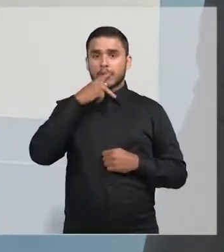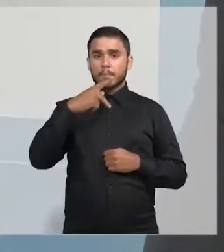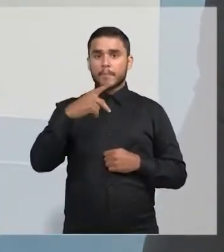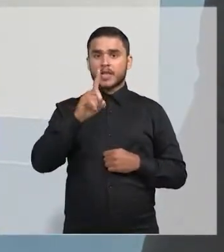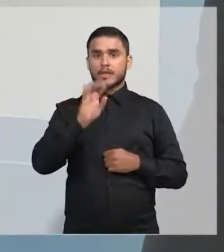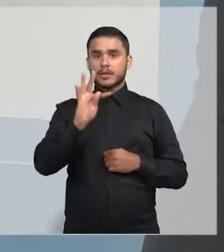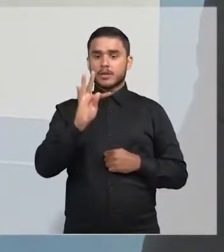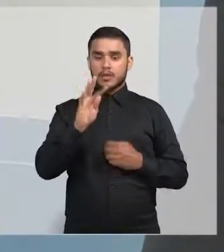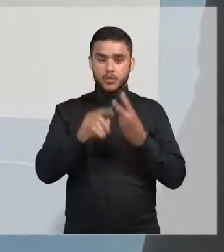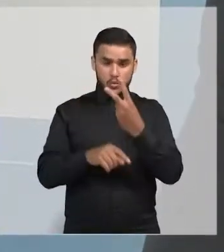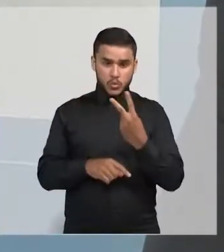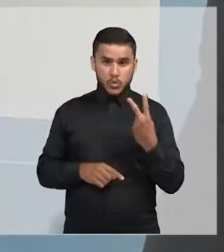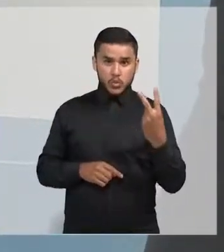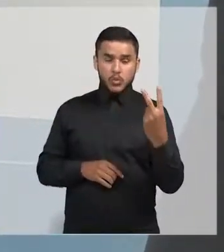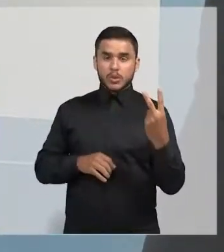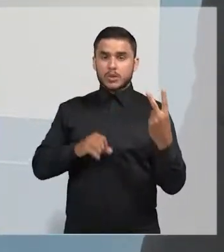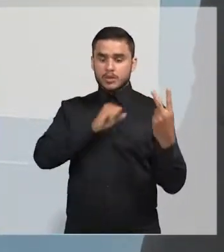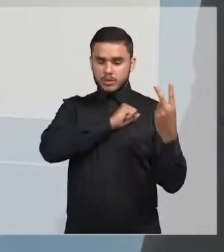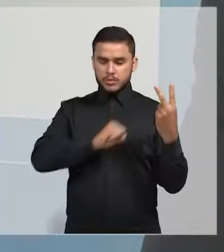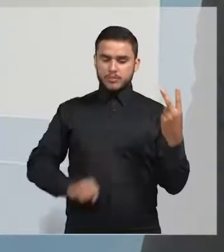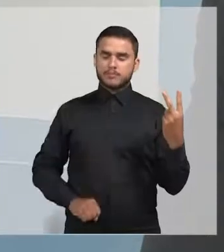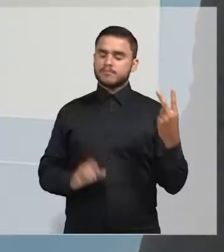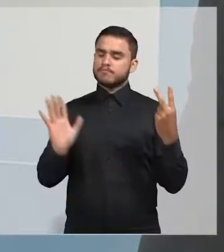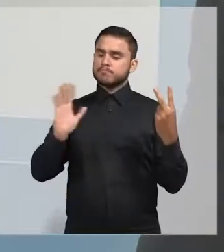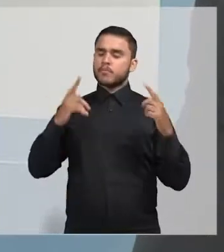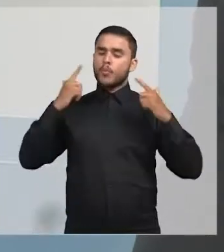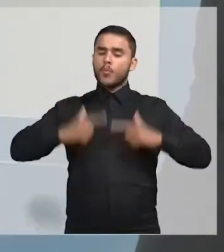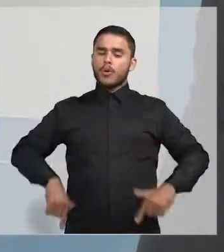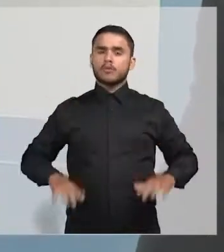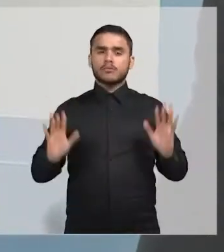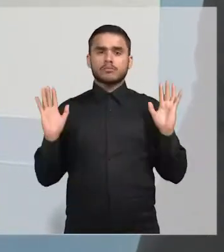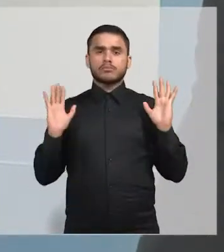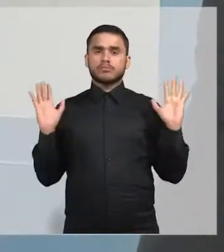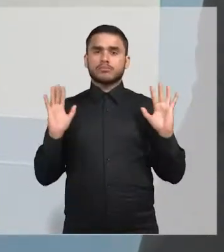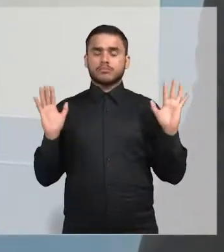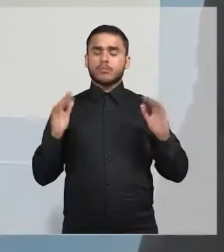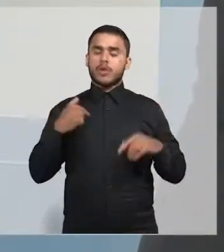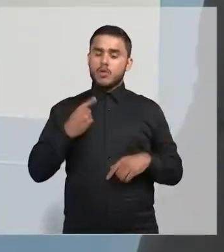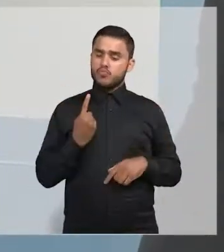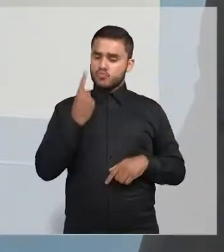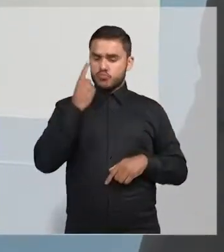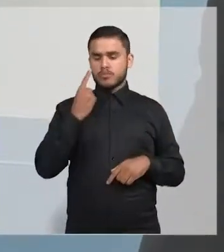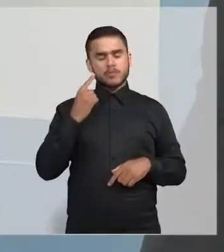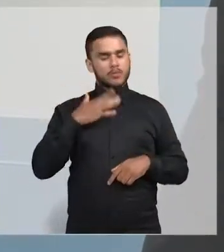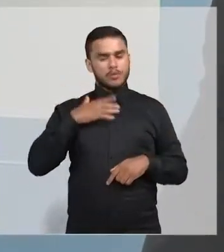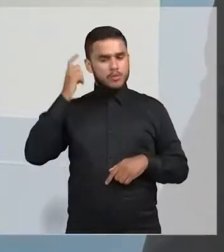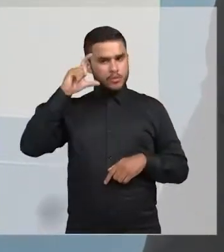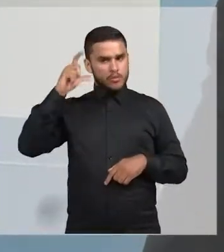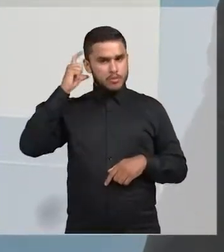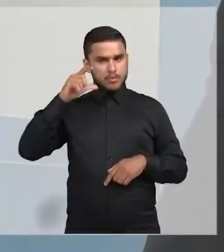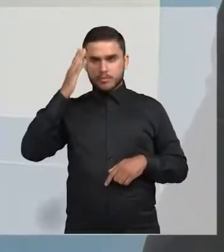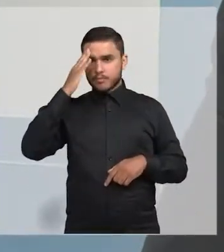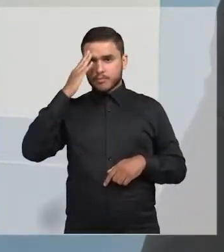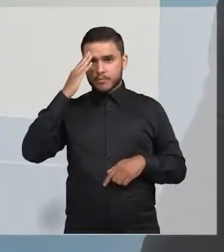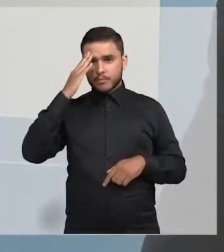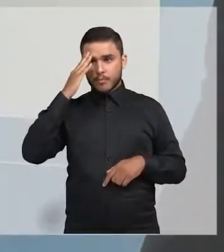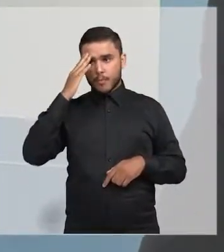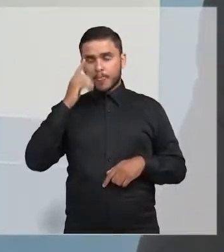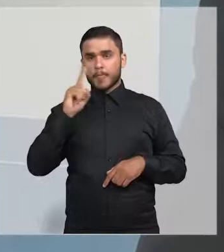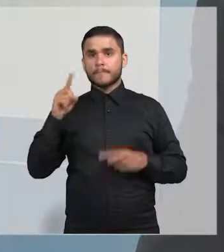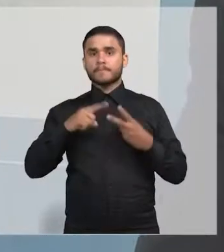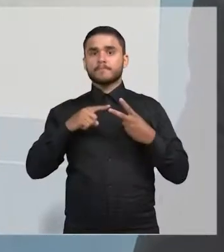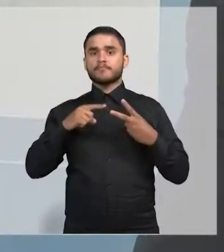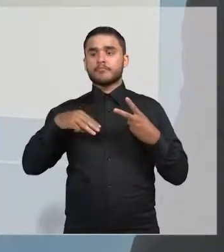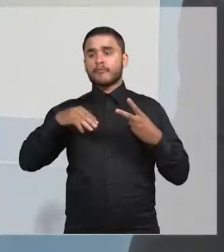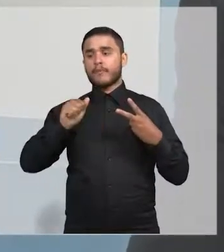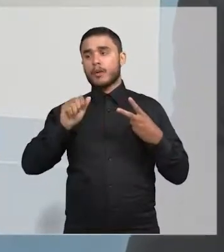senadores, né? Retirou a candidatura. Certamente, ou Mauro Filho ou André Figueiredo seria eleito senador, né? Eu acredito Luiz, também, Carlos. Não